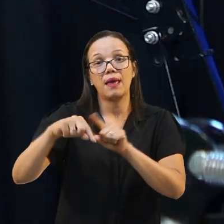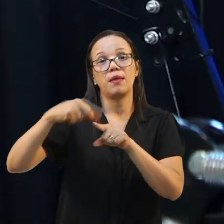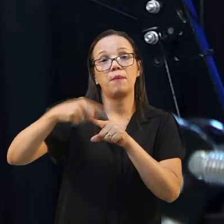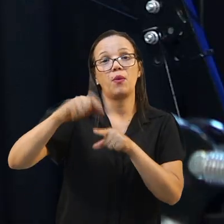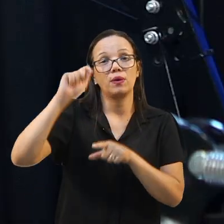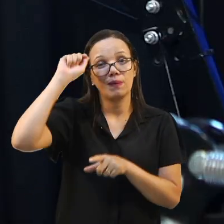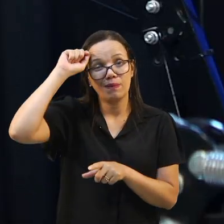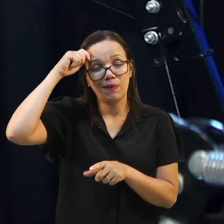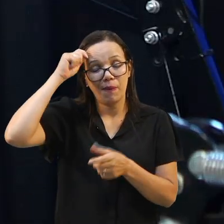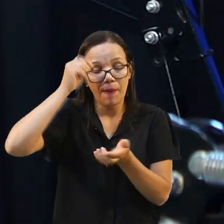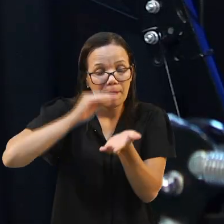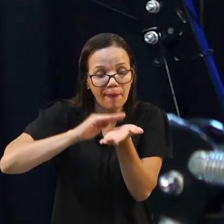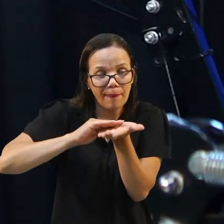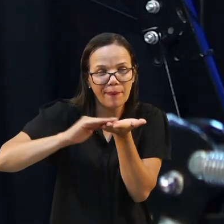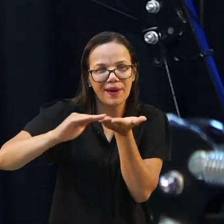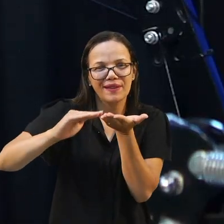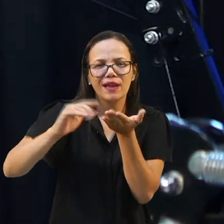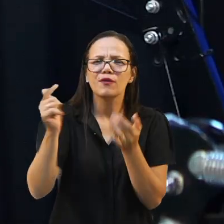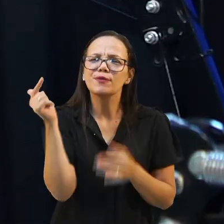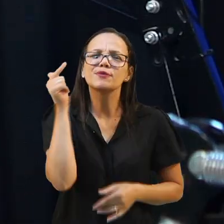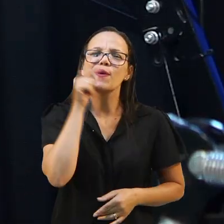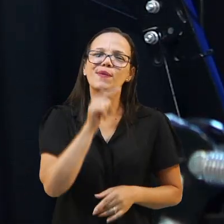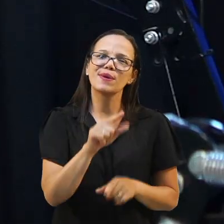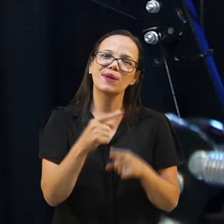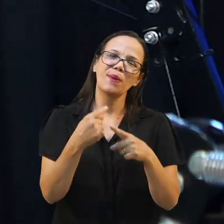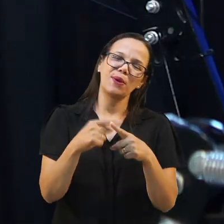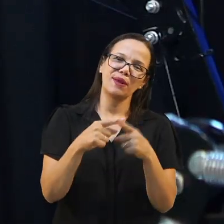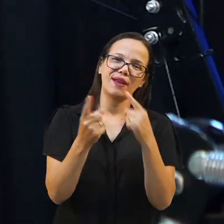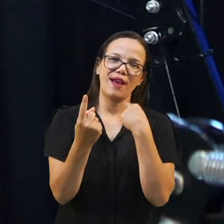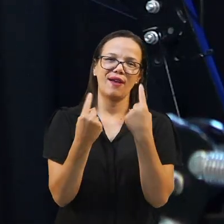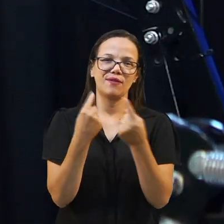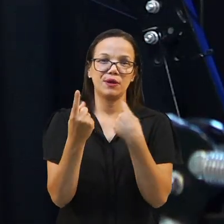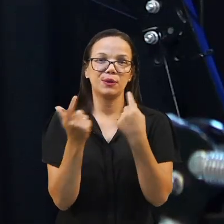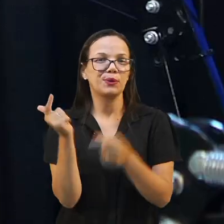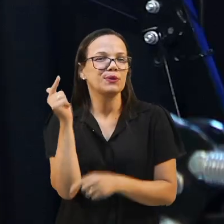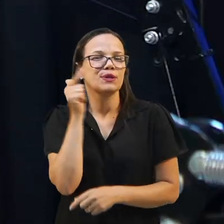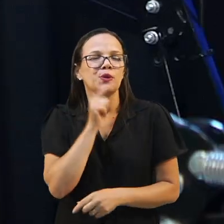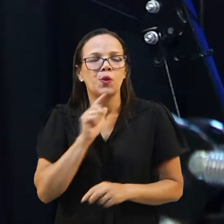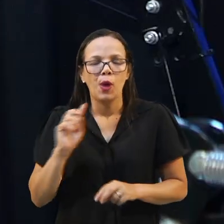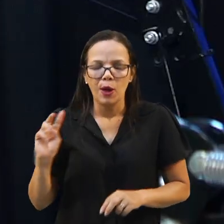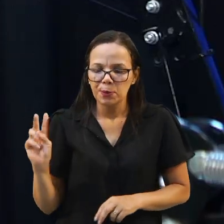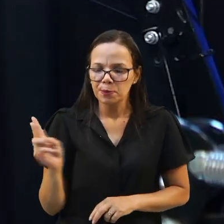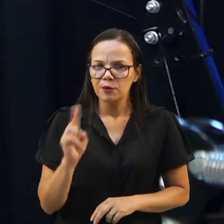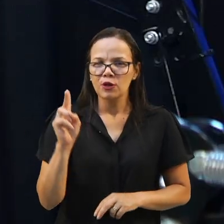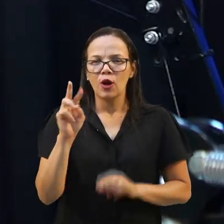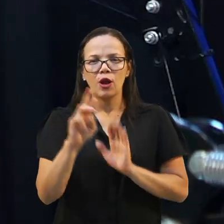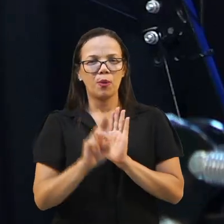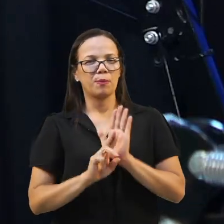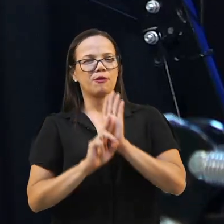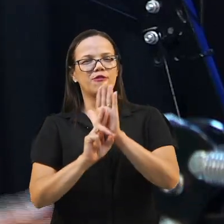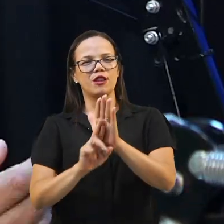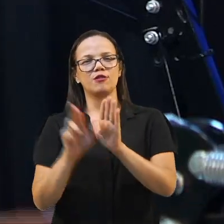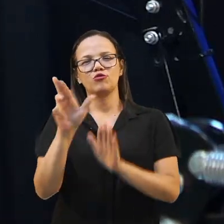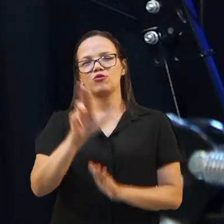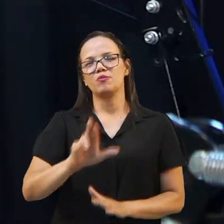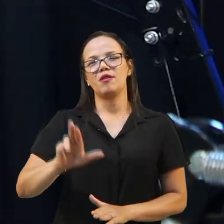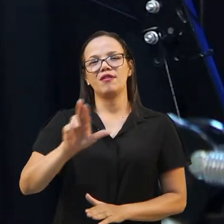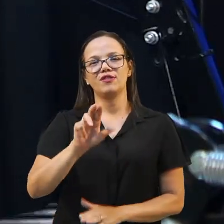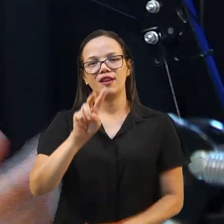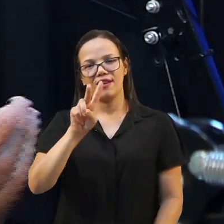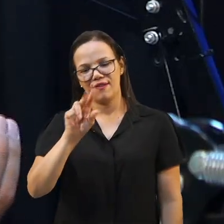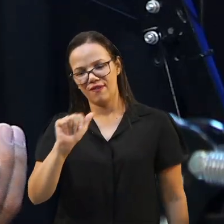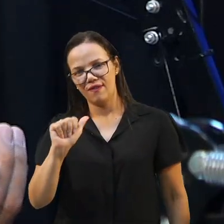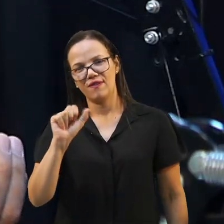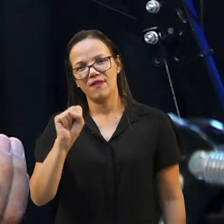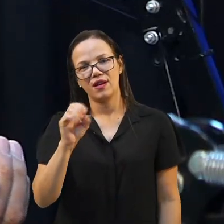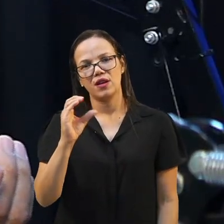conquista, né? A cidade, porque a Avenida Vasconcelos Costa toda a vida foi uma referência de Uberlândia, né? Era Vasconcelos